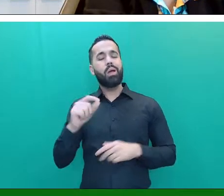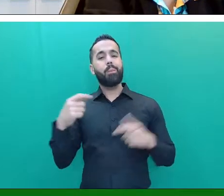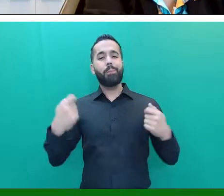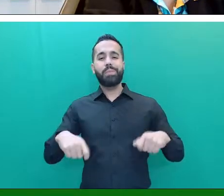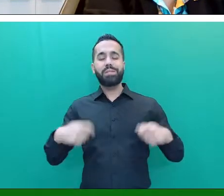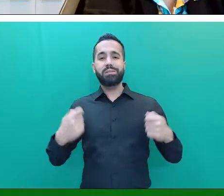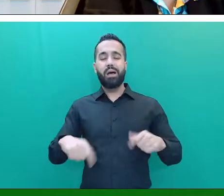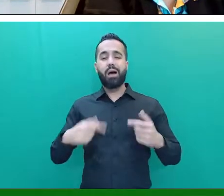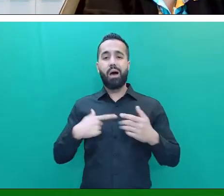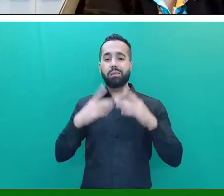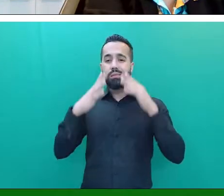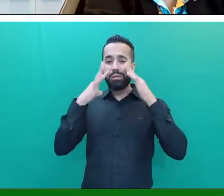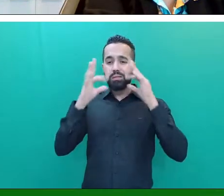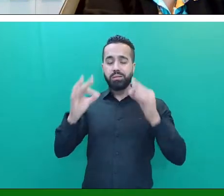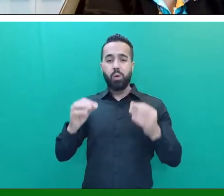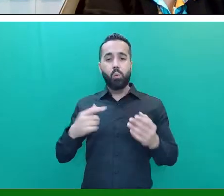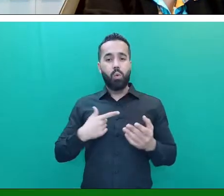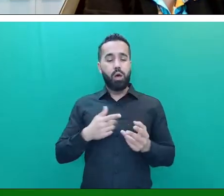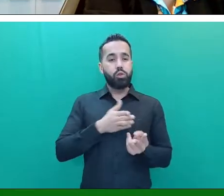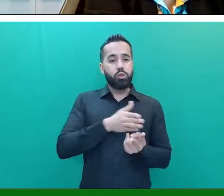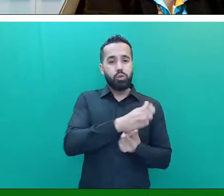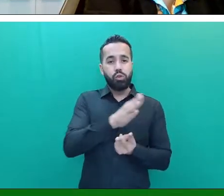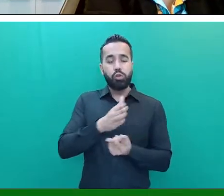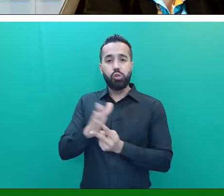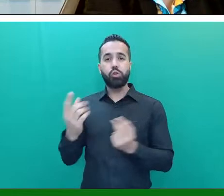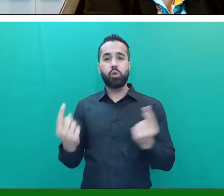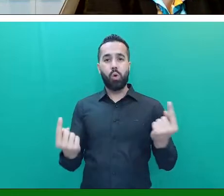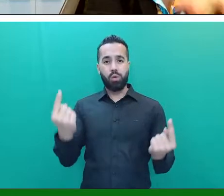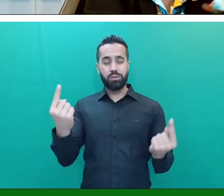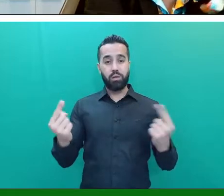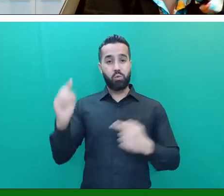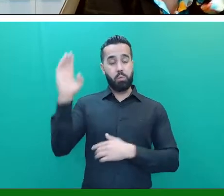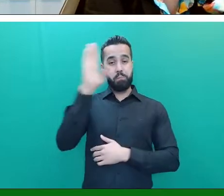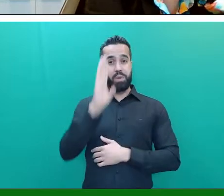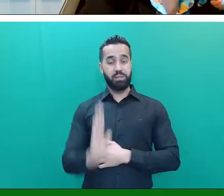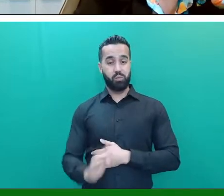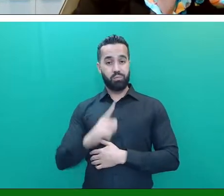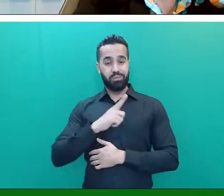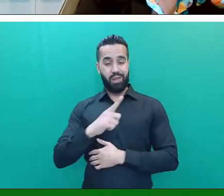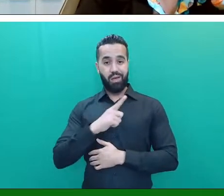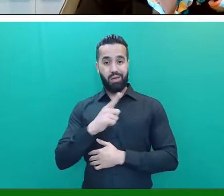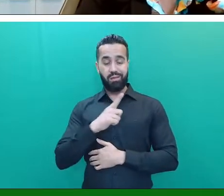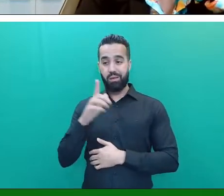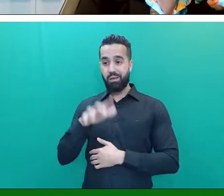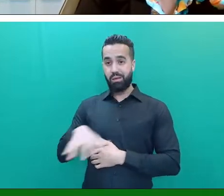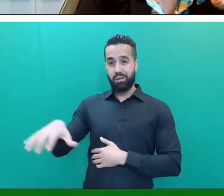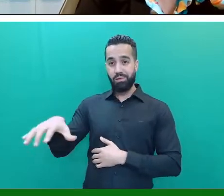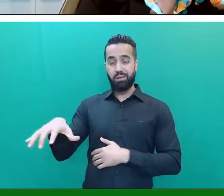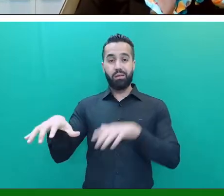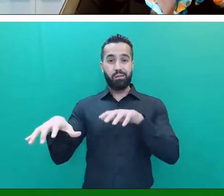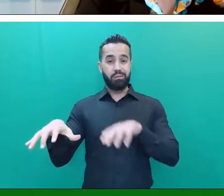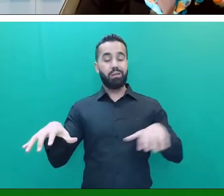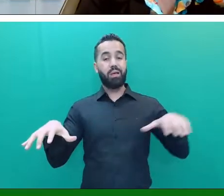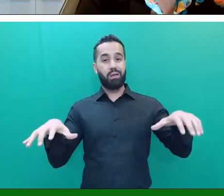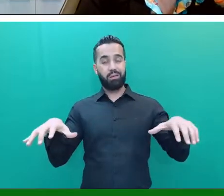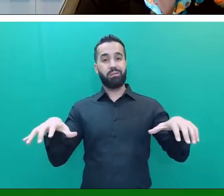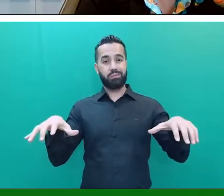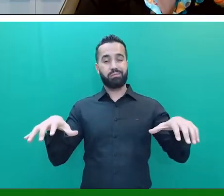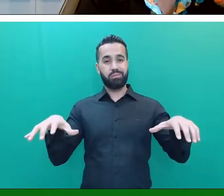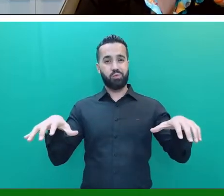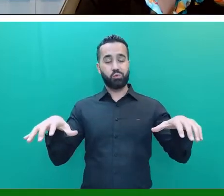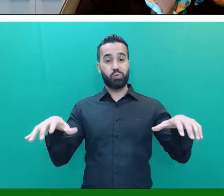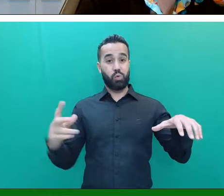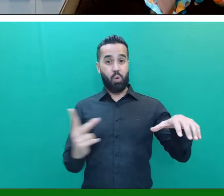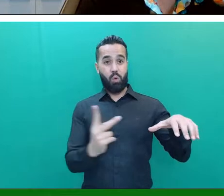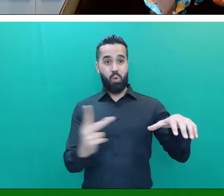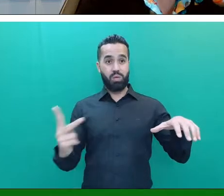lados, porque o Brasil tem essas duas caras sempre. O Brasil é uma espécie de império da desmedida. Se você afirma isso,